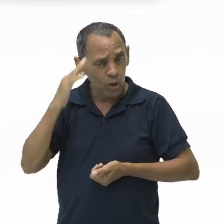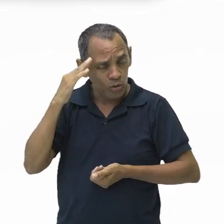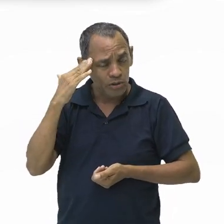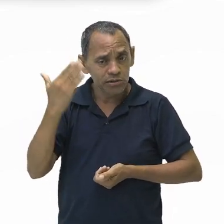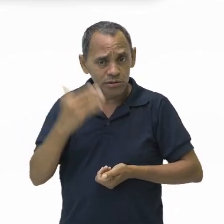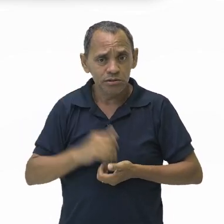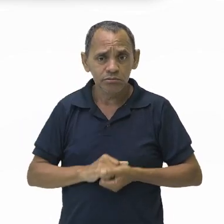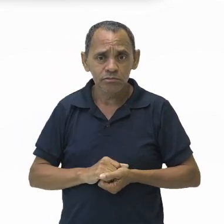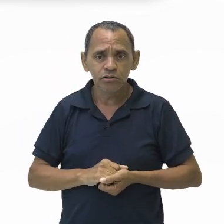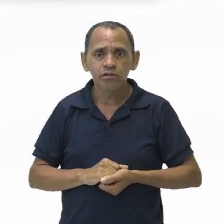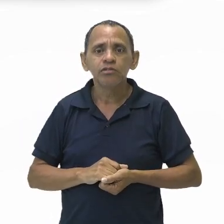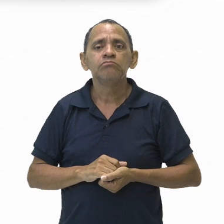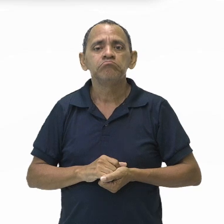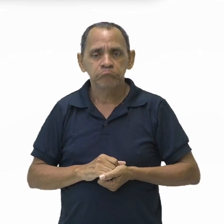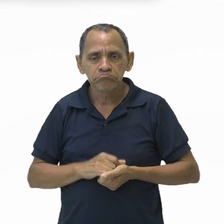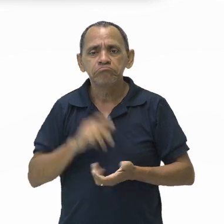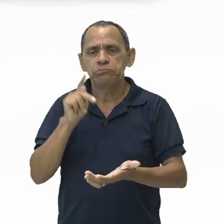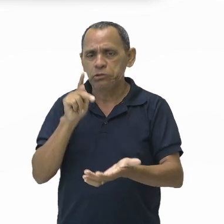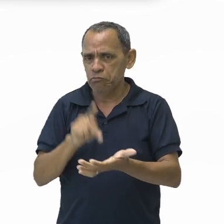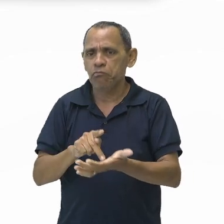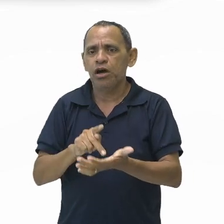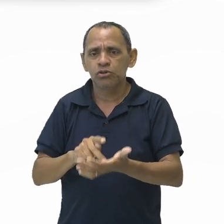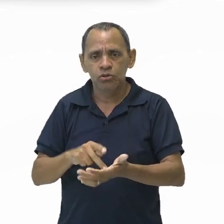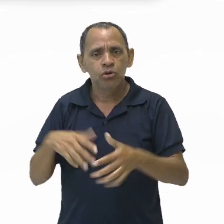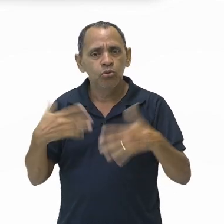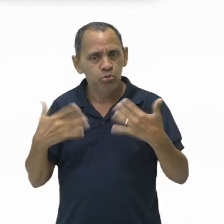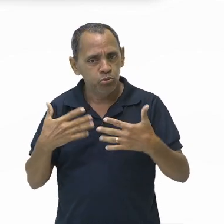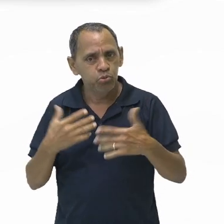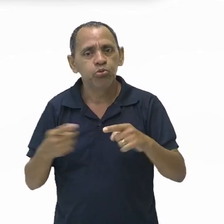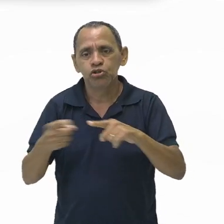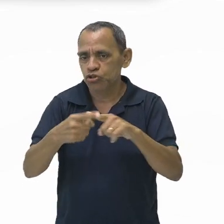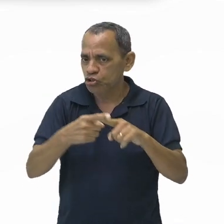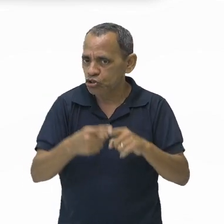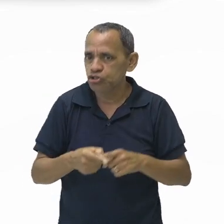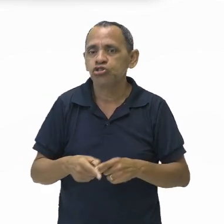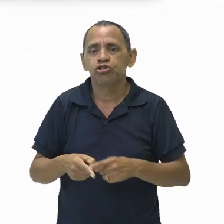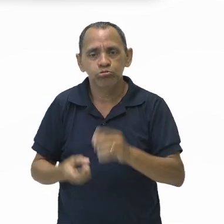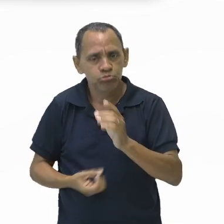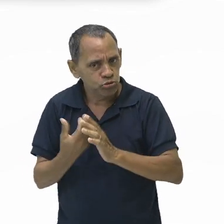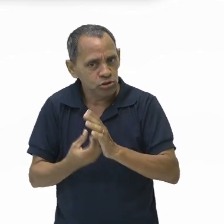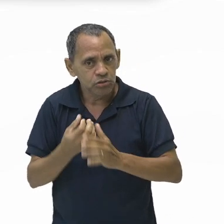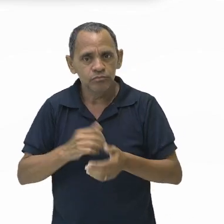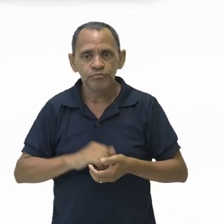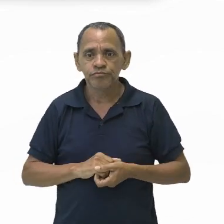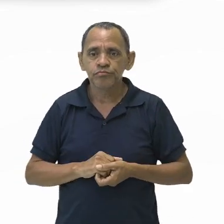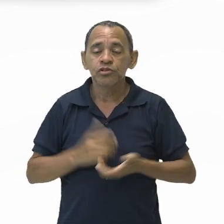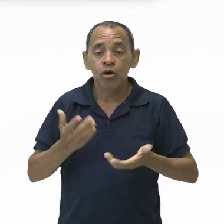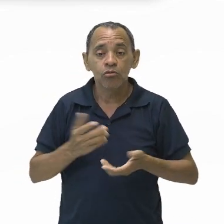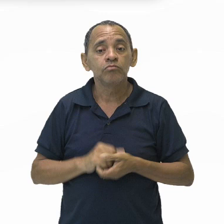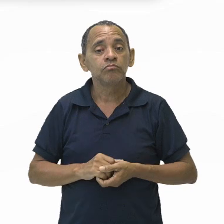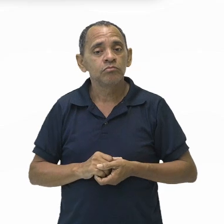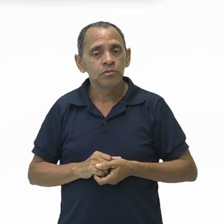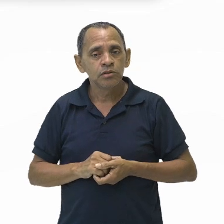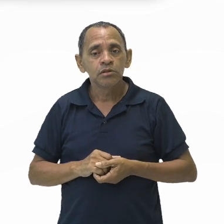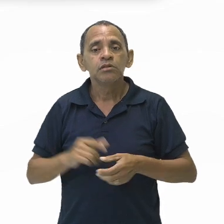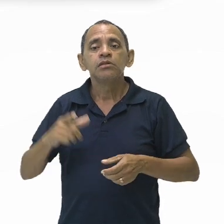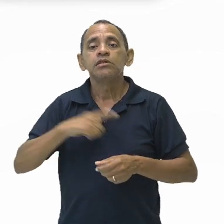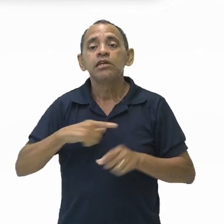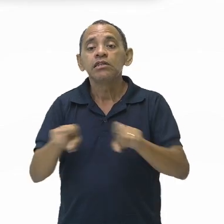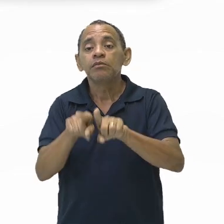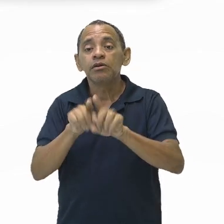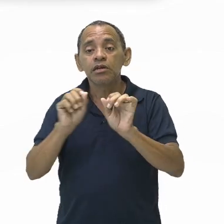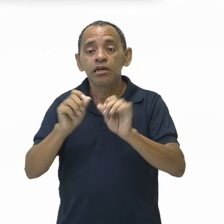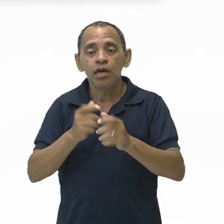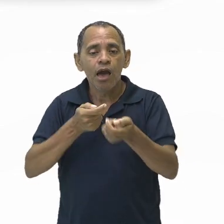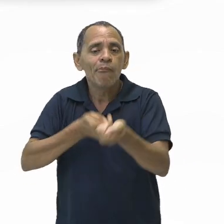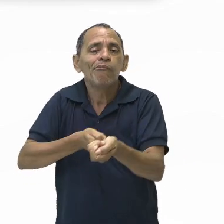muito típico da região amazônica esse tipo de produção, né? Continuando, a gente tem a pesca, né, que é uma coisa assim